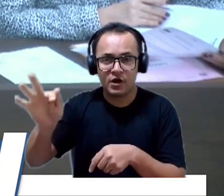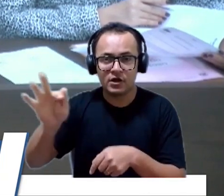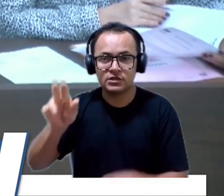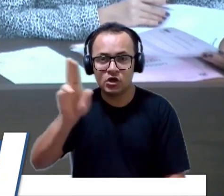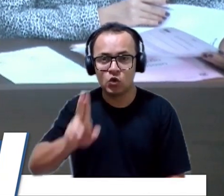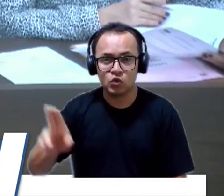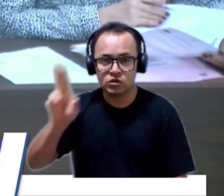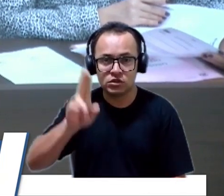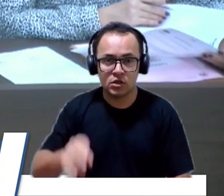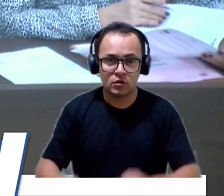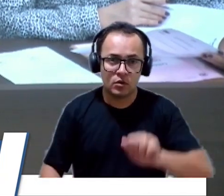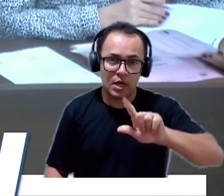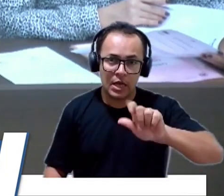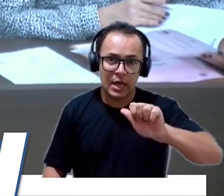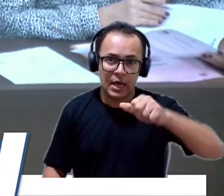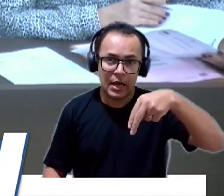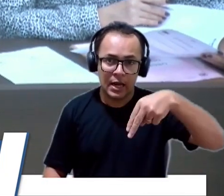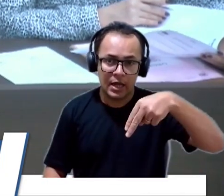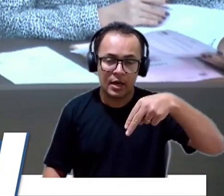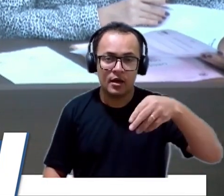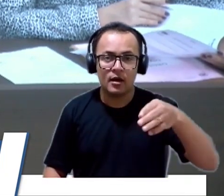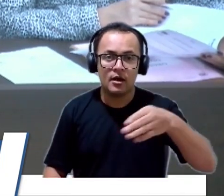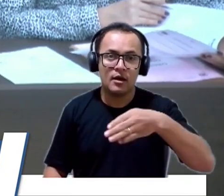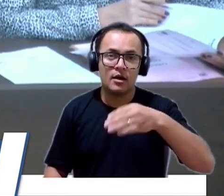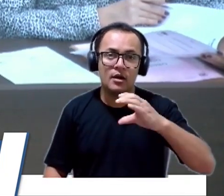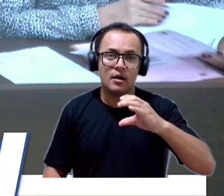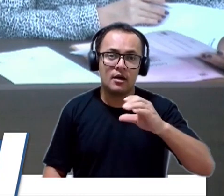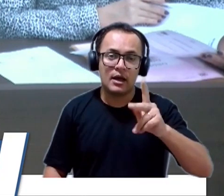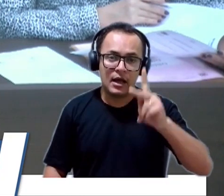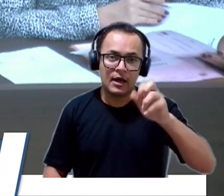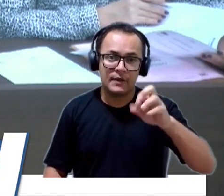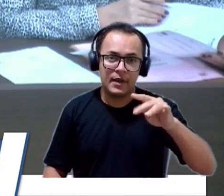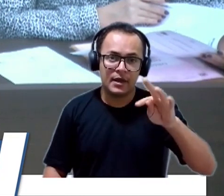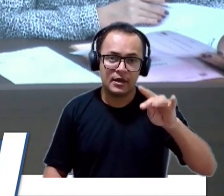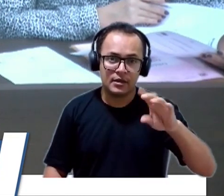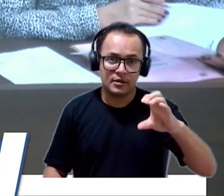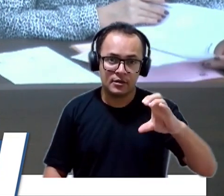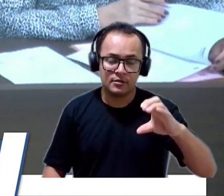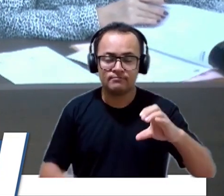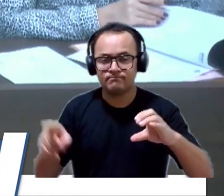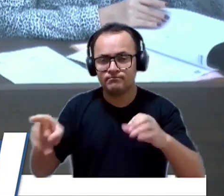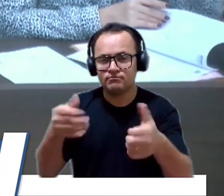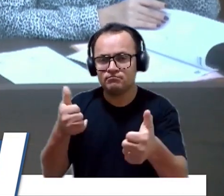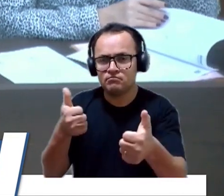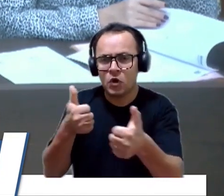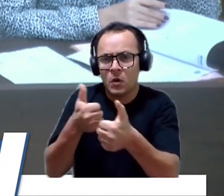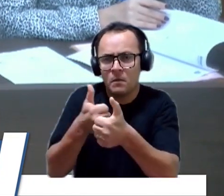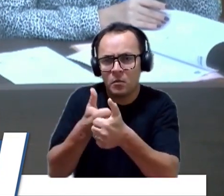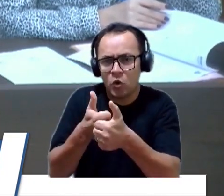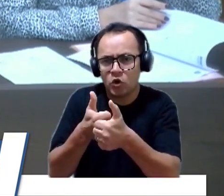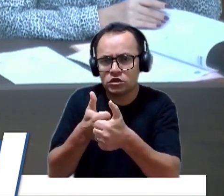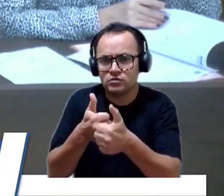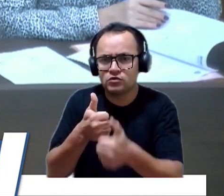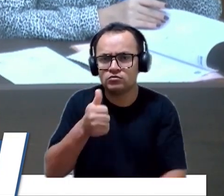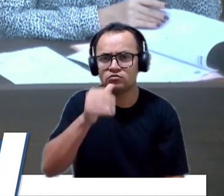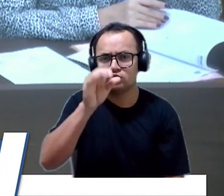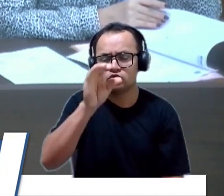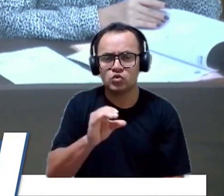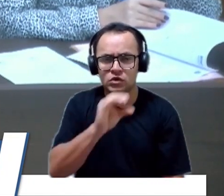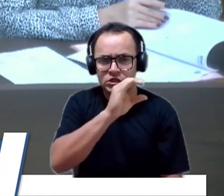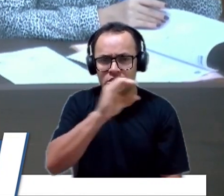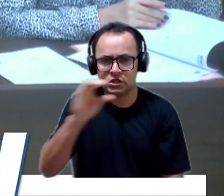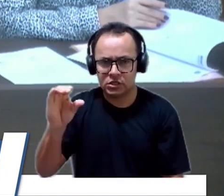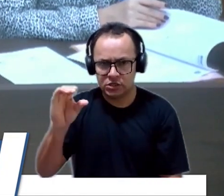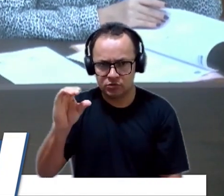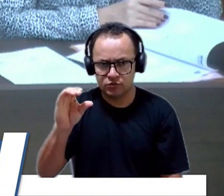Kardec. O Espiritismo busca manter-se o mais próximo possível do cristianismo puro. Não tem